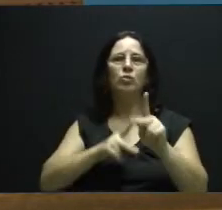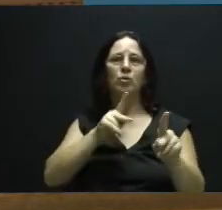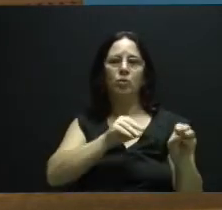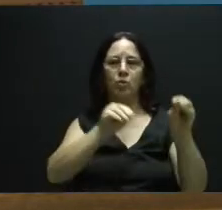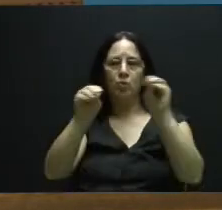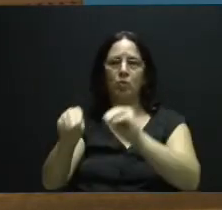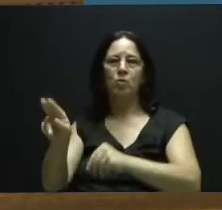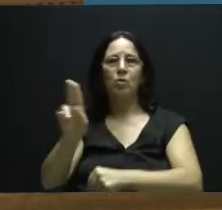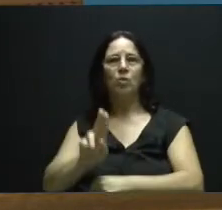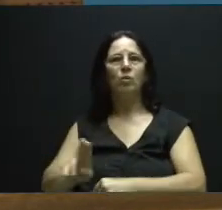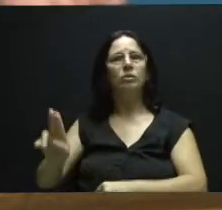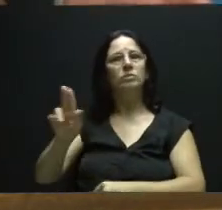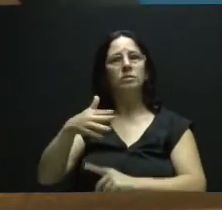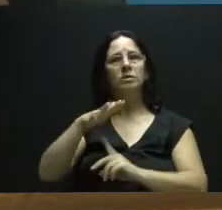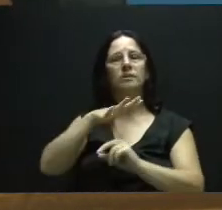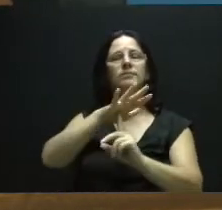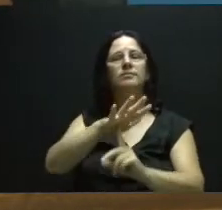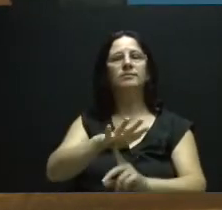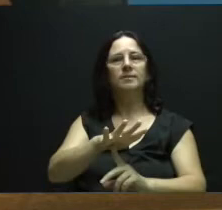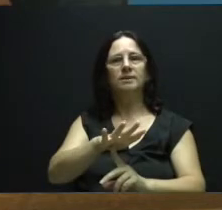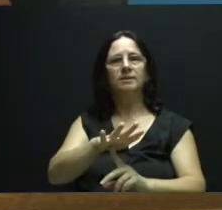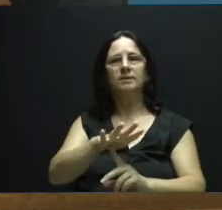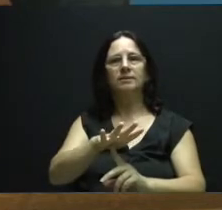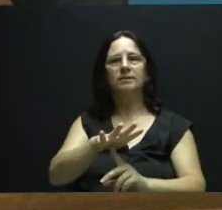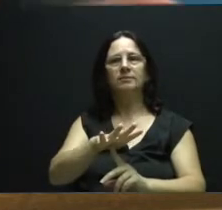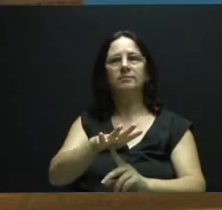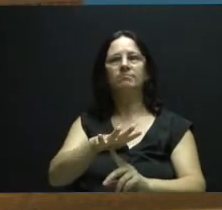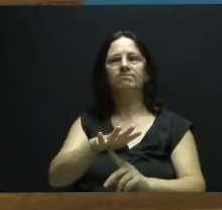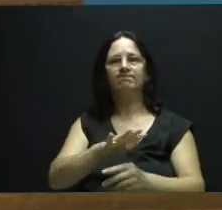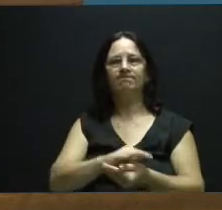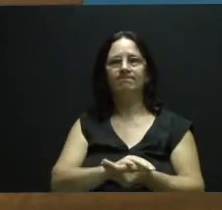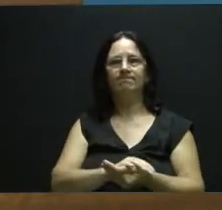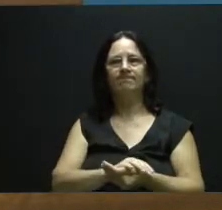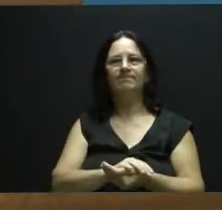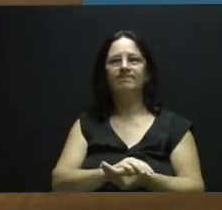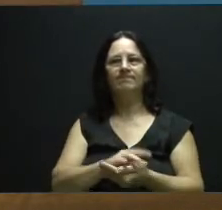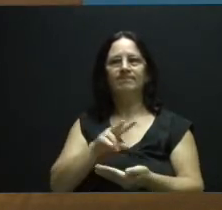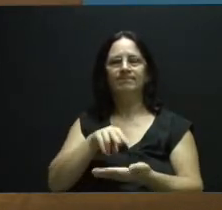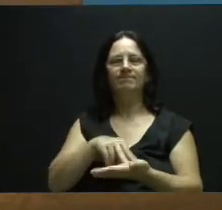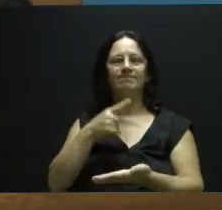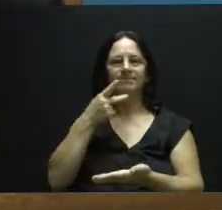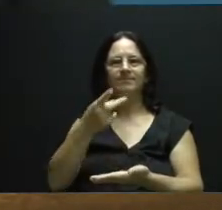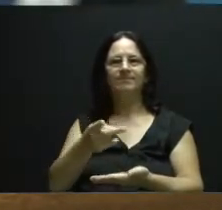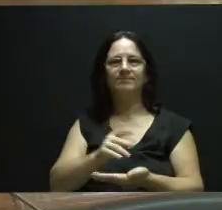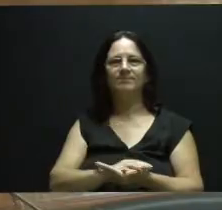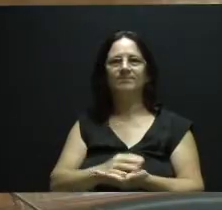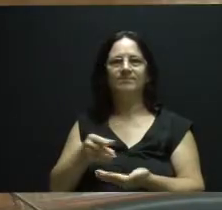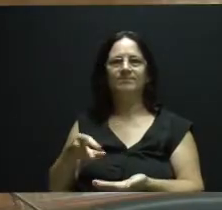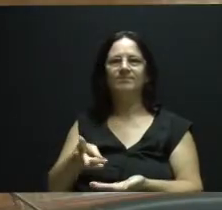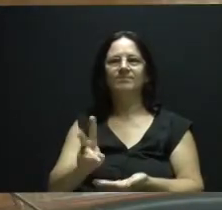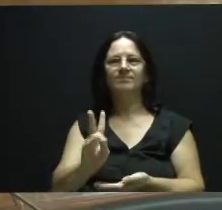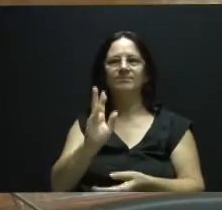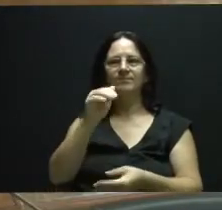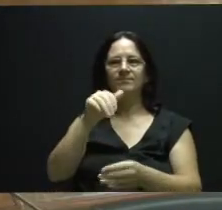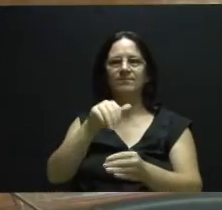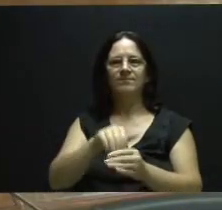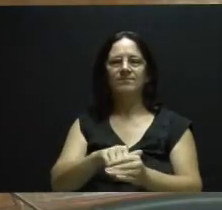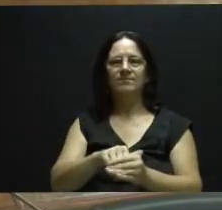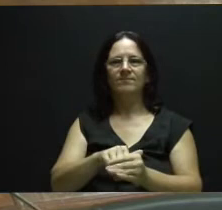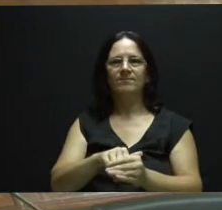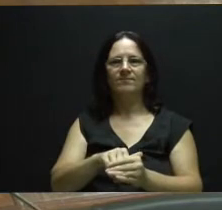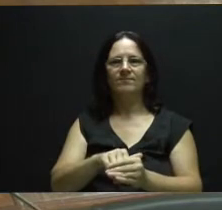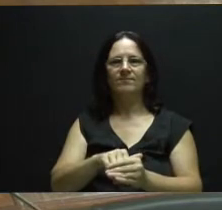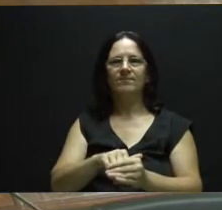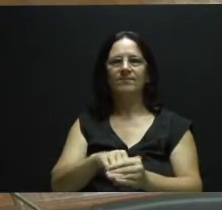usar aquilo que é nosso que só as praças eu volto a falar se o presidente continua em votação com a